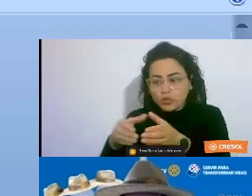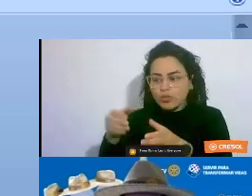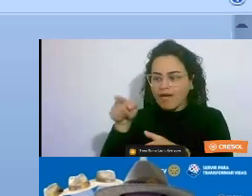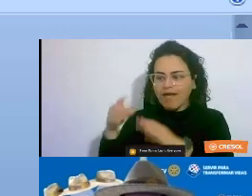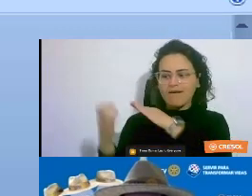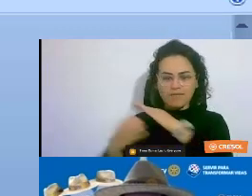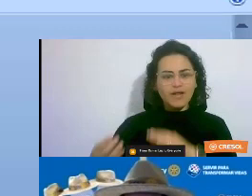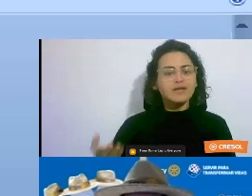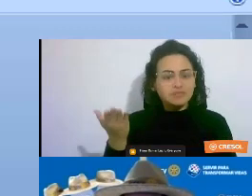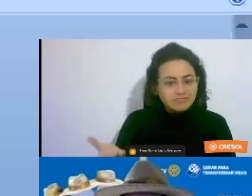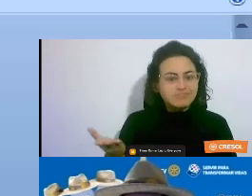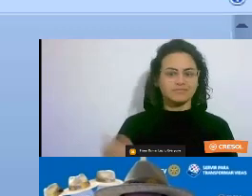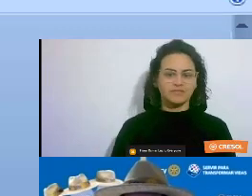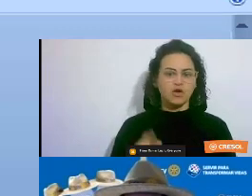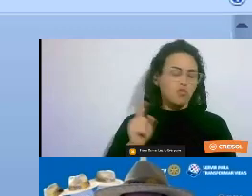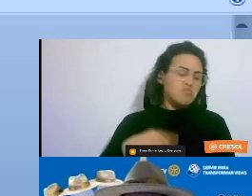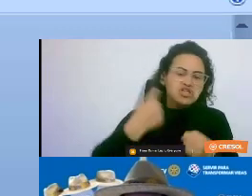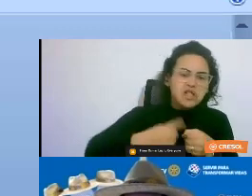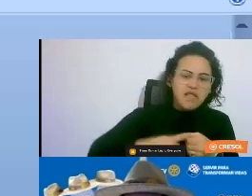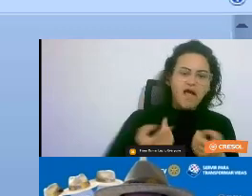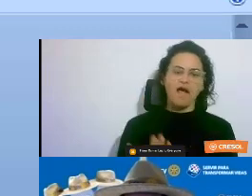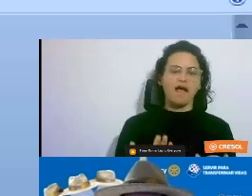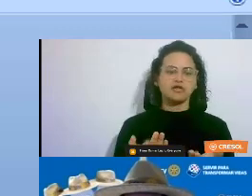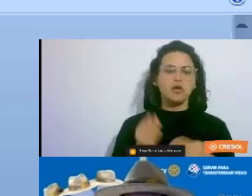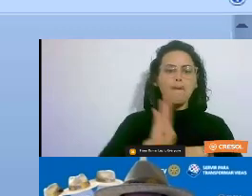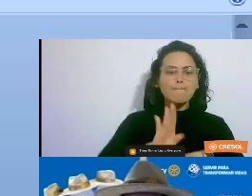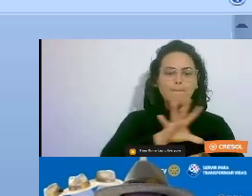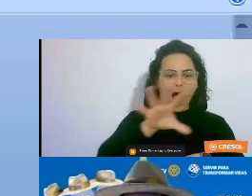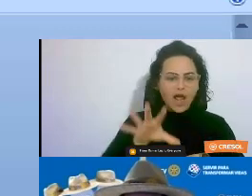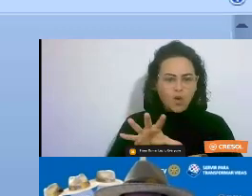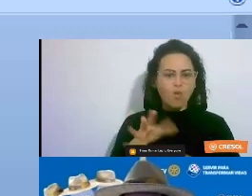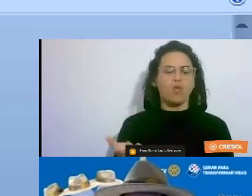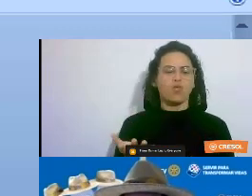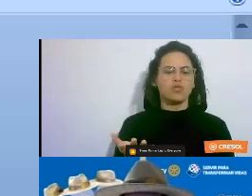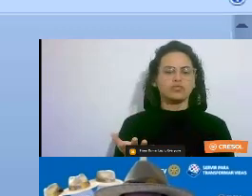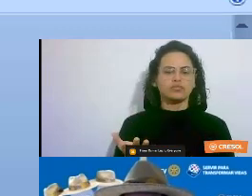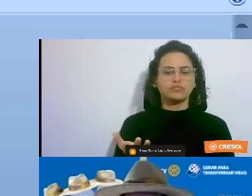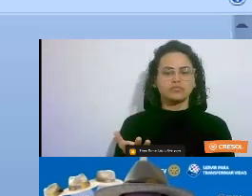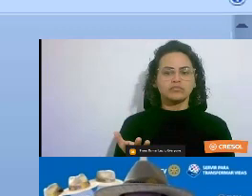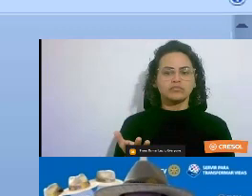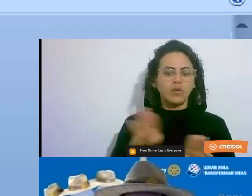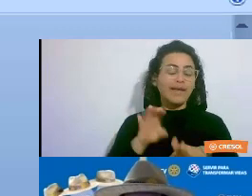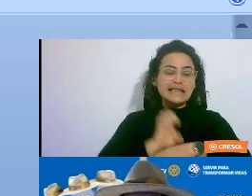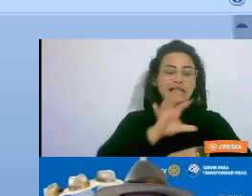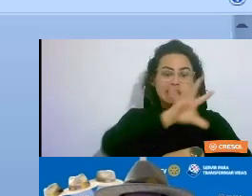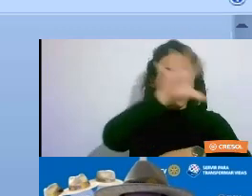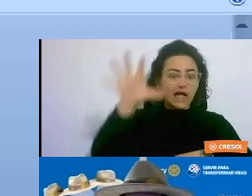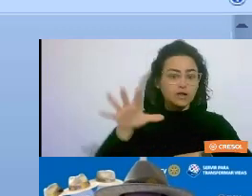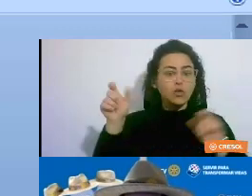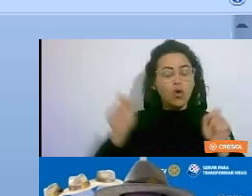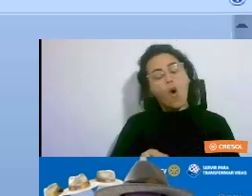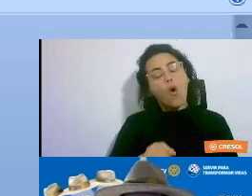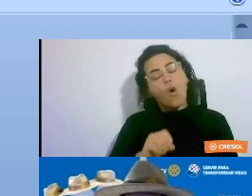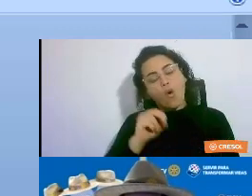pode ser um bairro, pode ser uma cidade, pode ser até dentro, aí também a nível de estado ou a nível nacional.